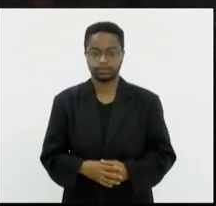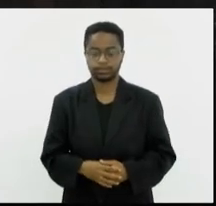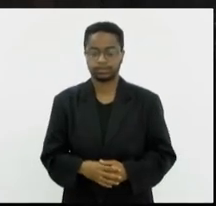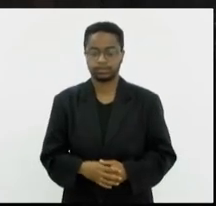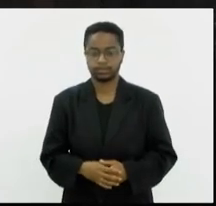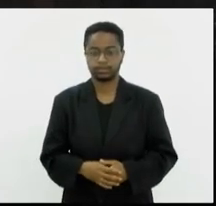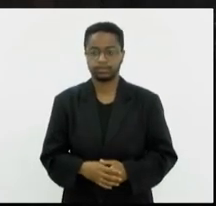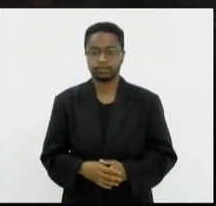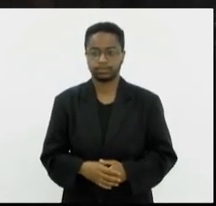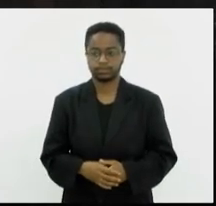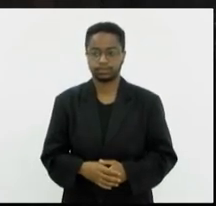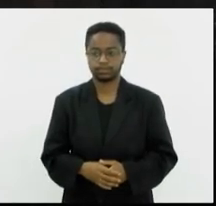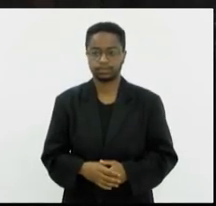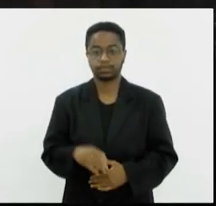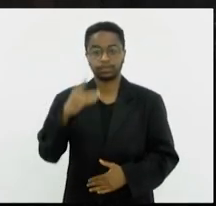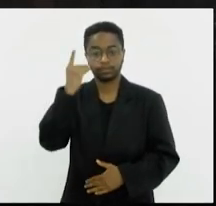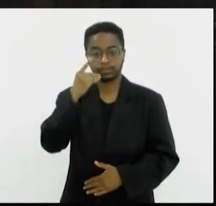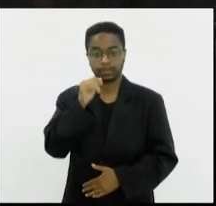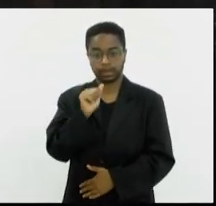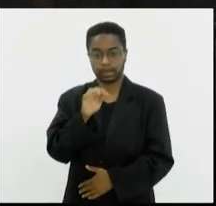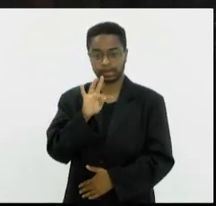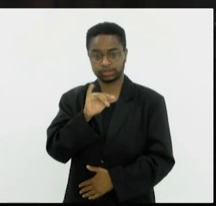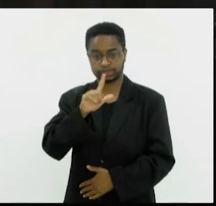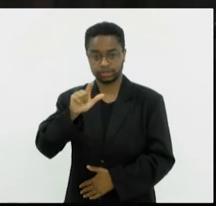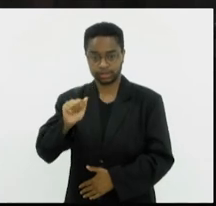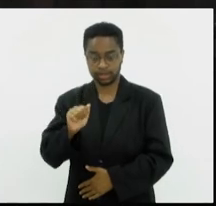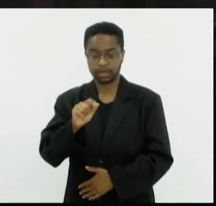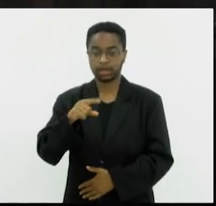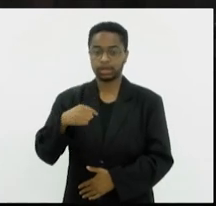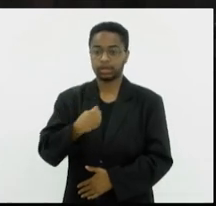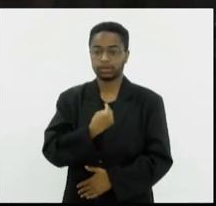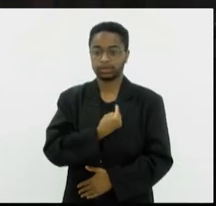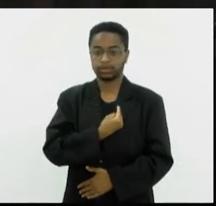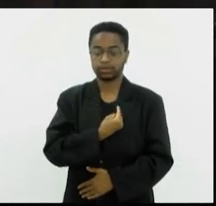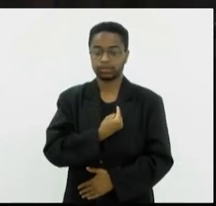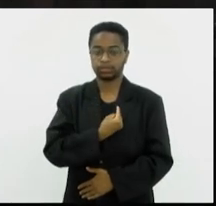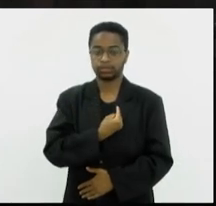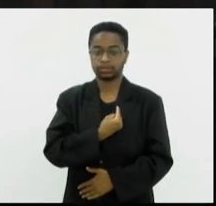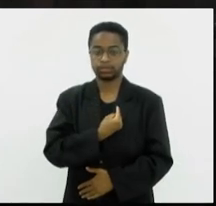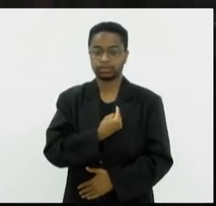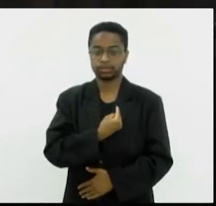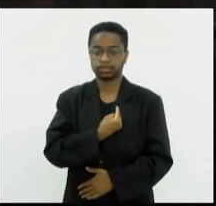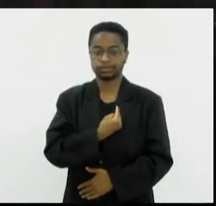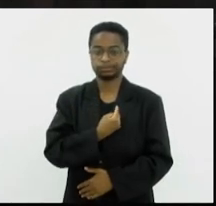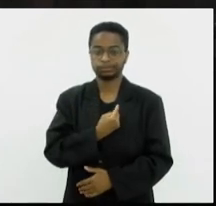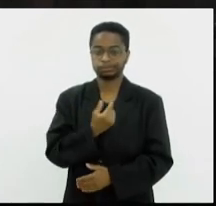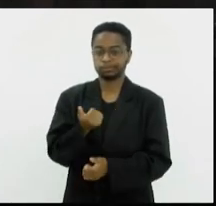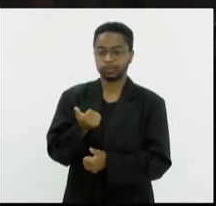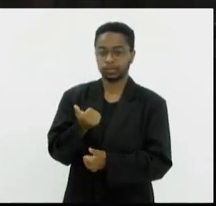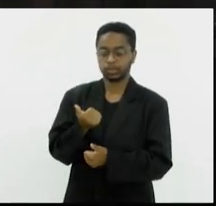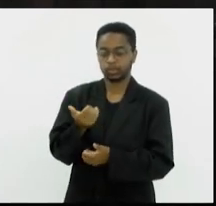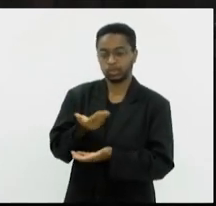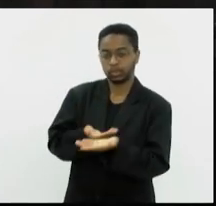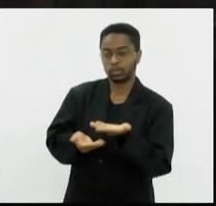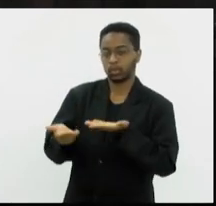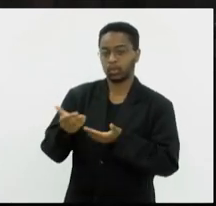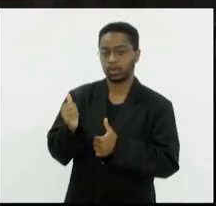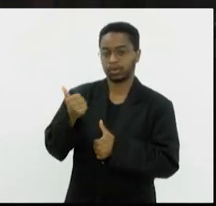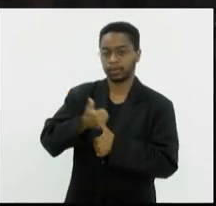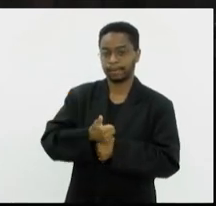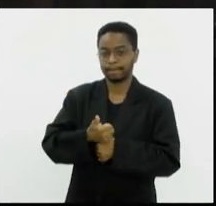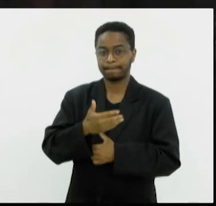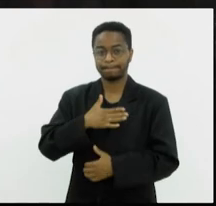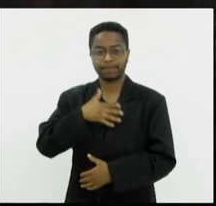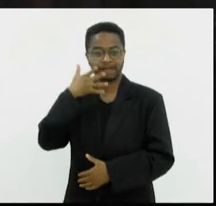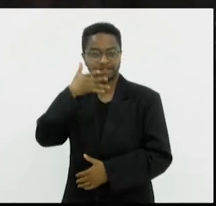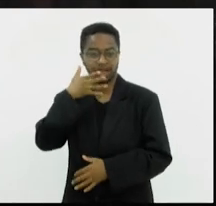auditivos Deputado Nunes nós fizemos uma troca né de Fala minha troca minha fala